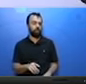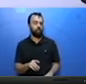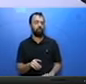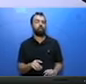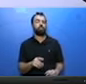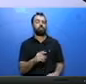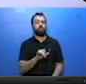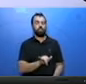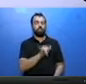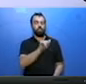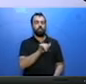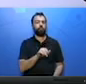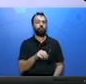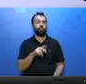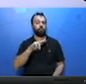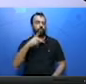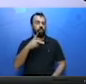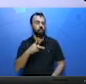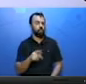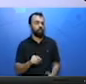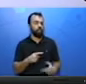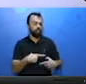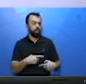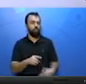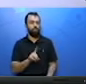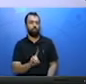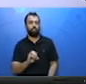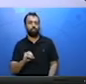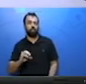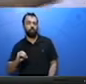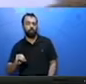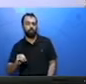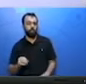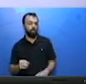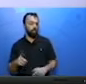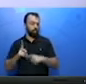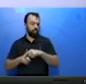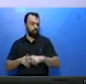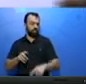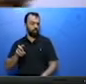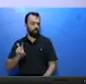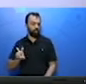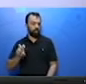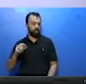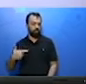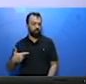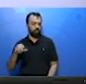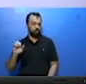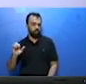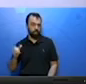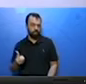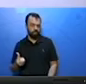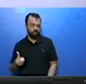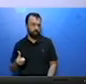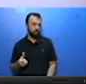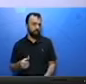100. 24 ao quadrado é 24 vezes 24, 576. 100